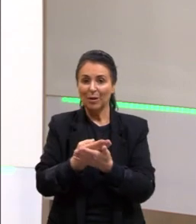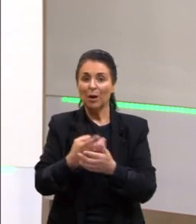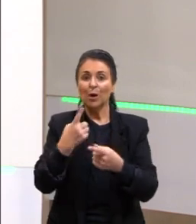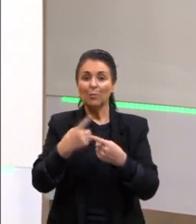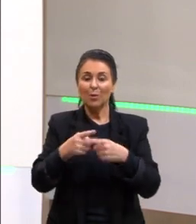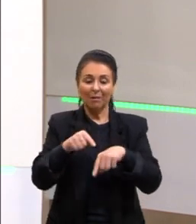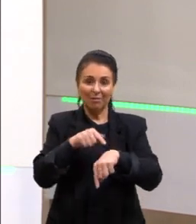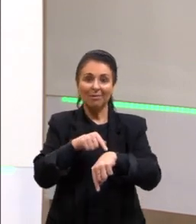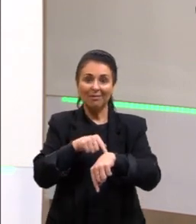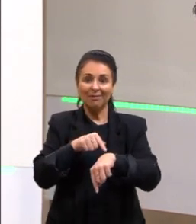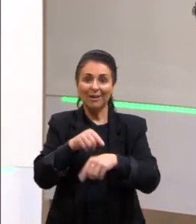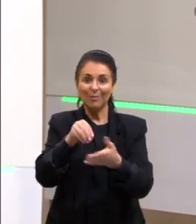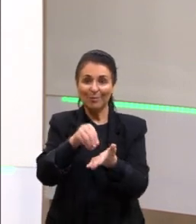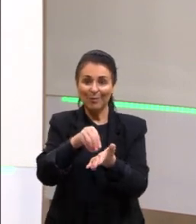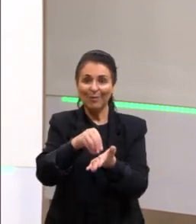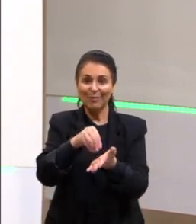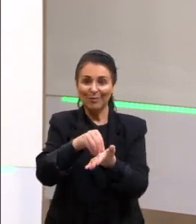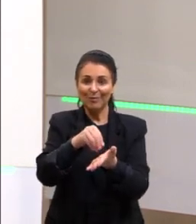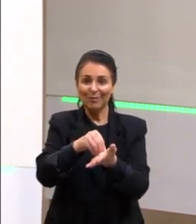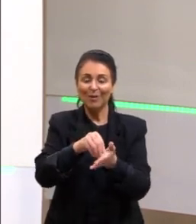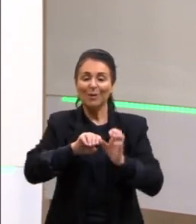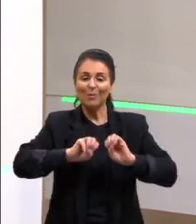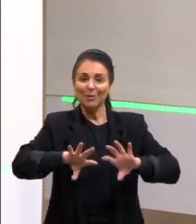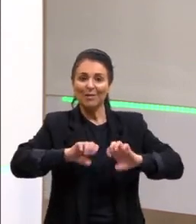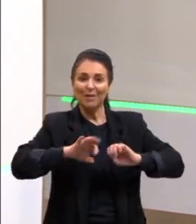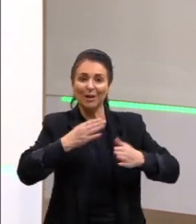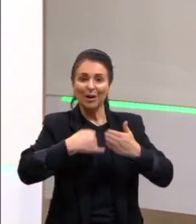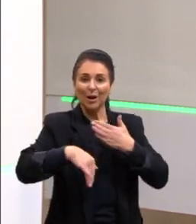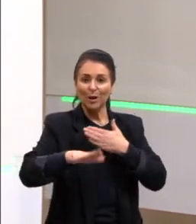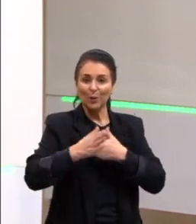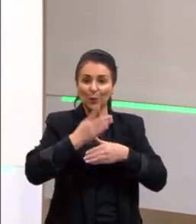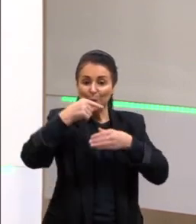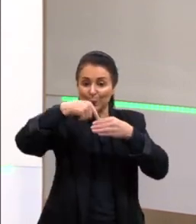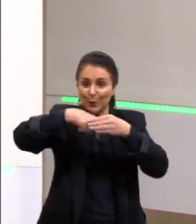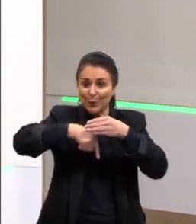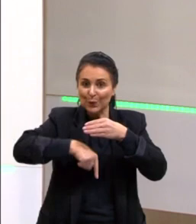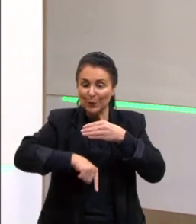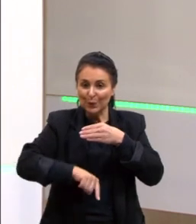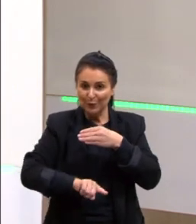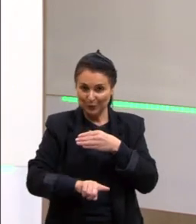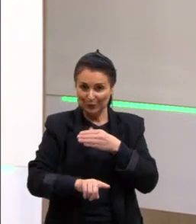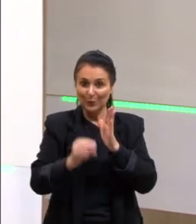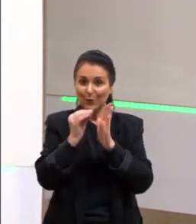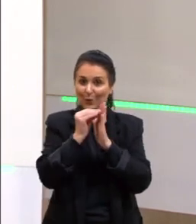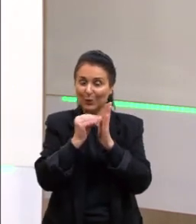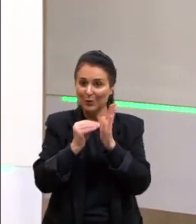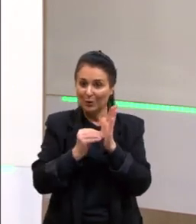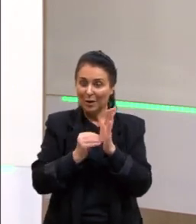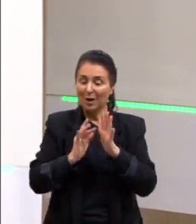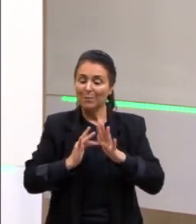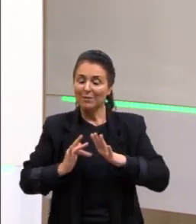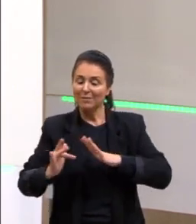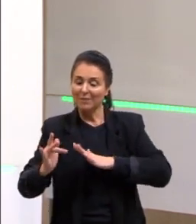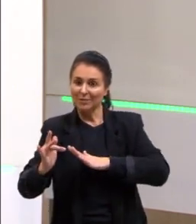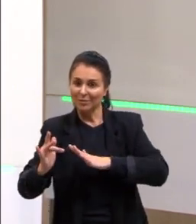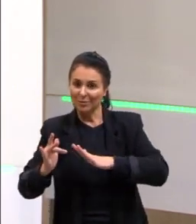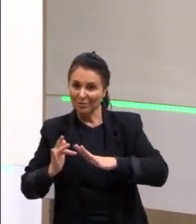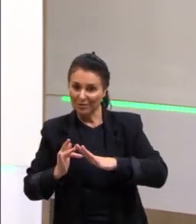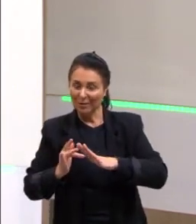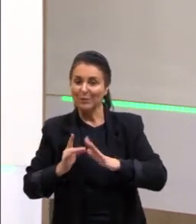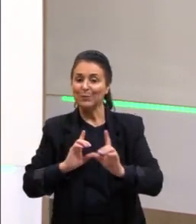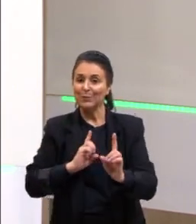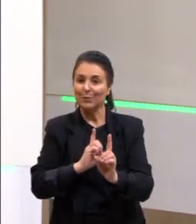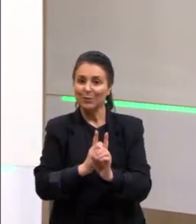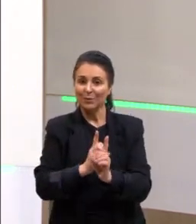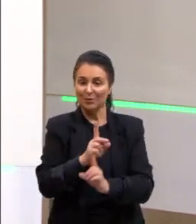não temos tempo hábil para fazer de forma muito aprofundada todos os conteúdos mas nas redes sociais vocês vão se